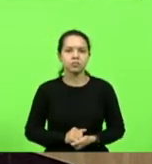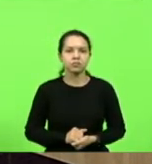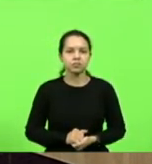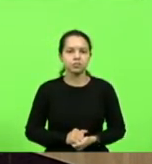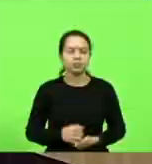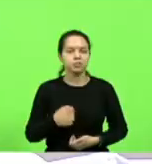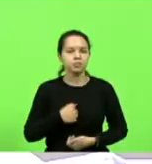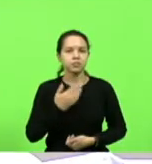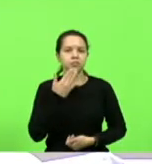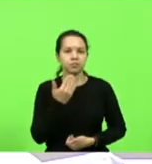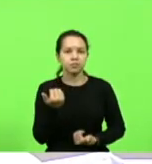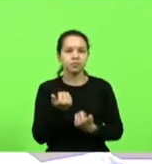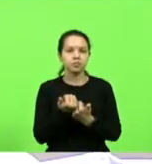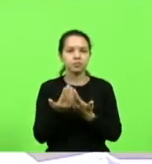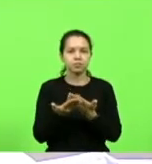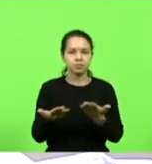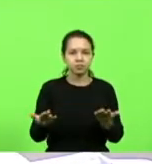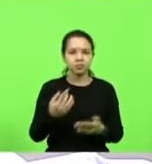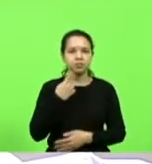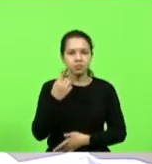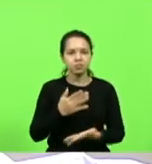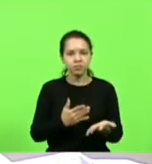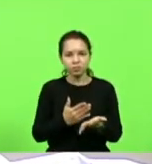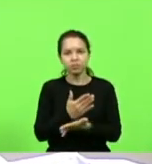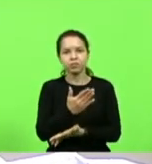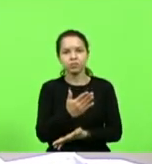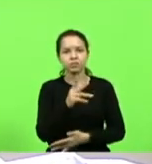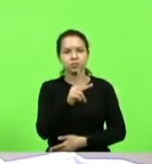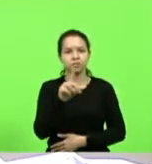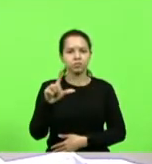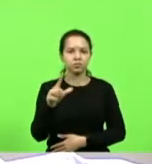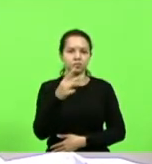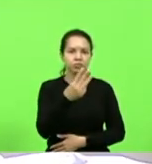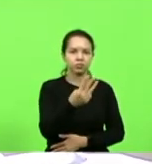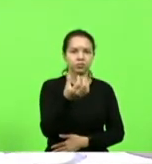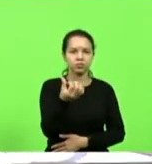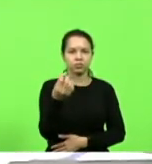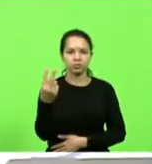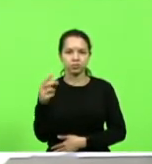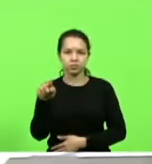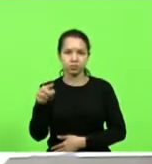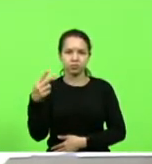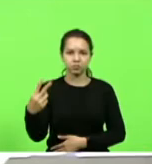pediria aí o apoio de todos os deputados para aprovar esse PL número